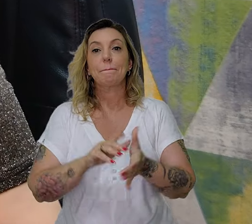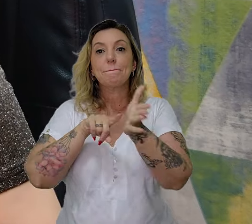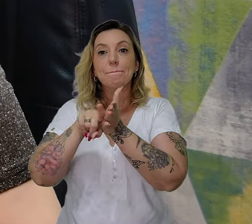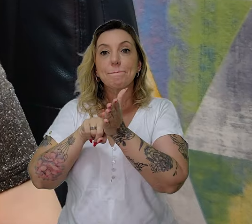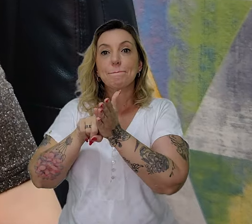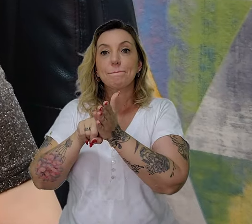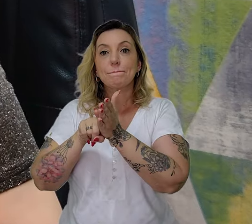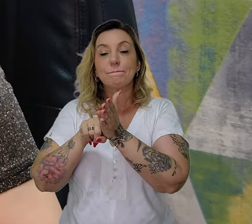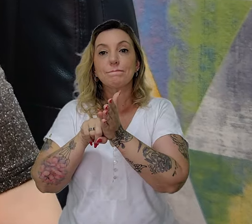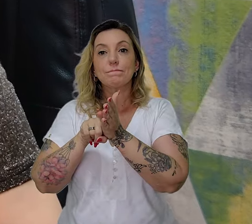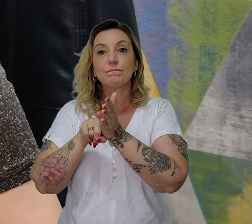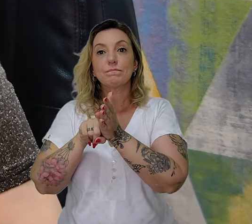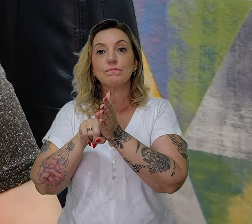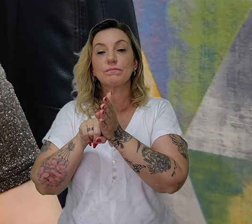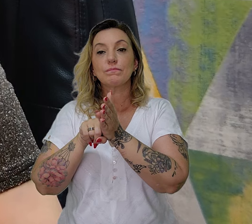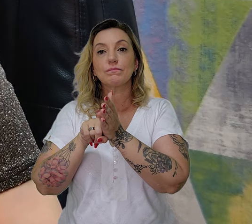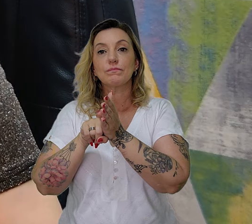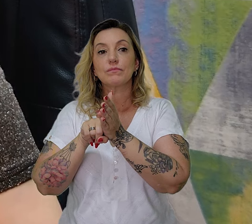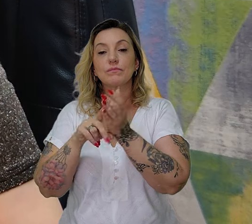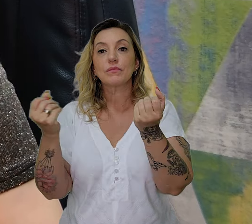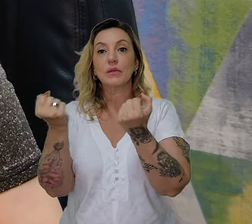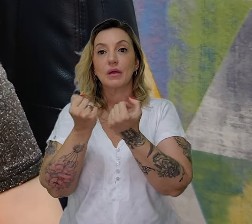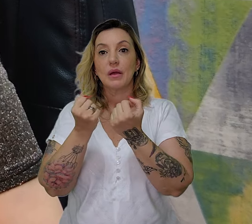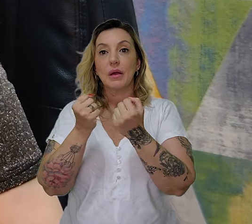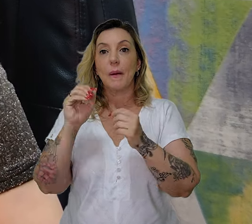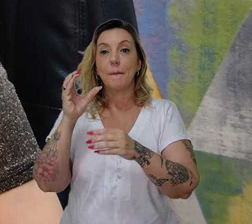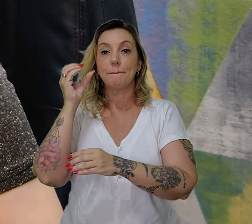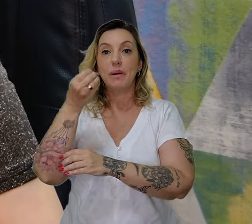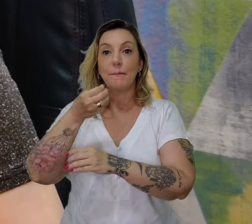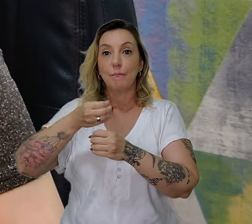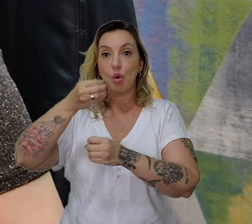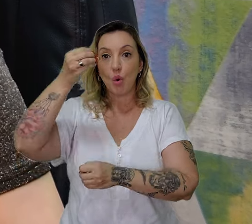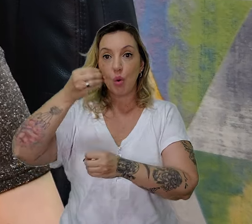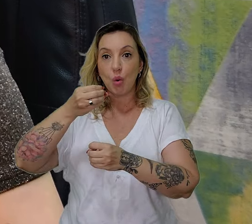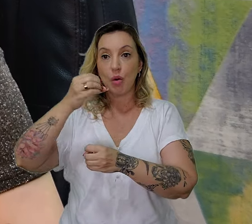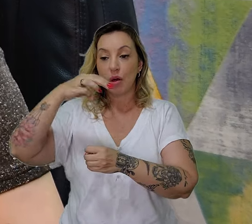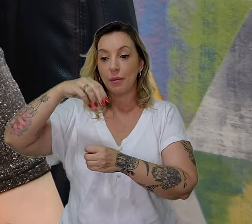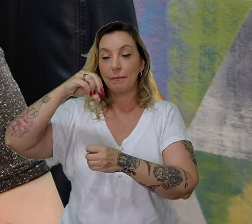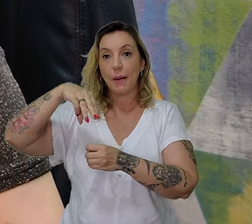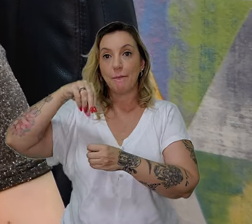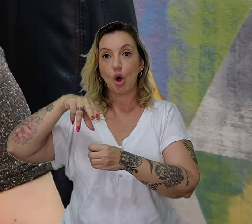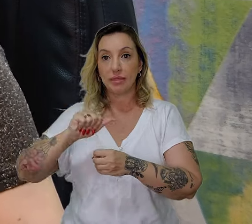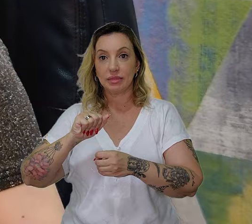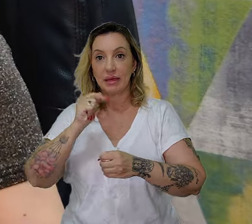pesquisando uma prótese feita de bambu e mamona é total tecnologia isso e